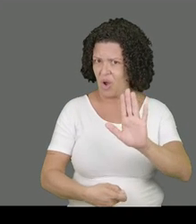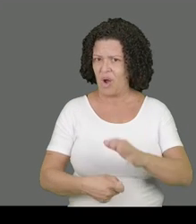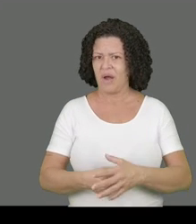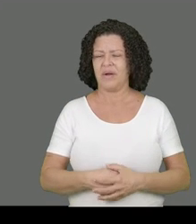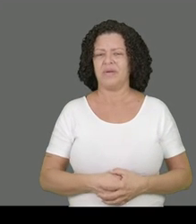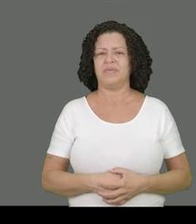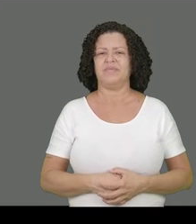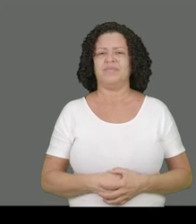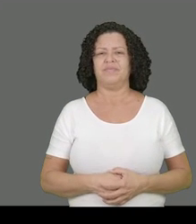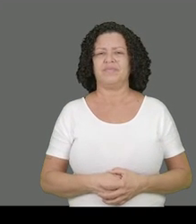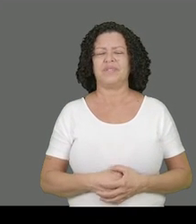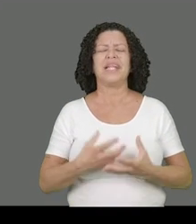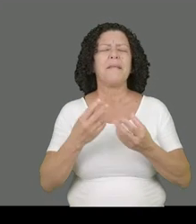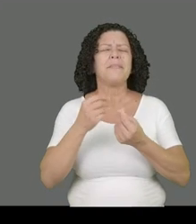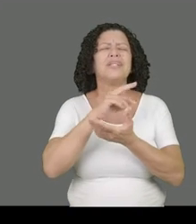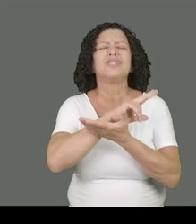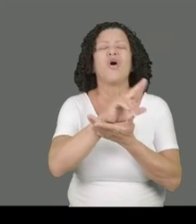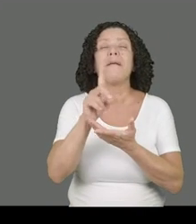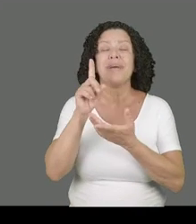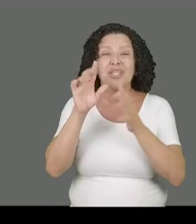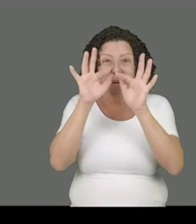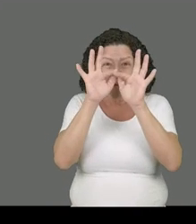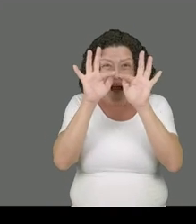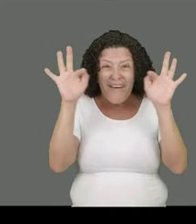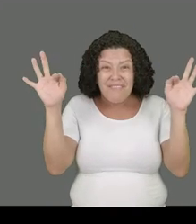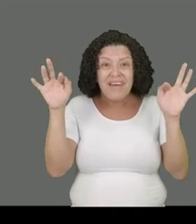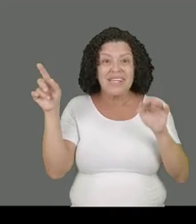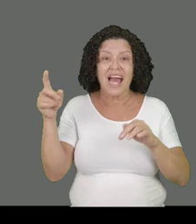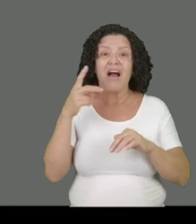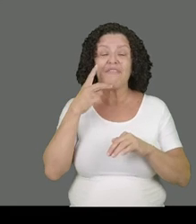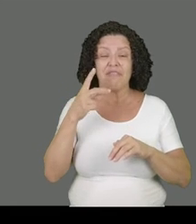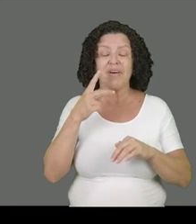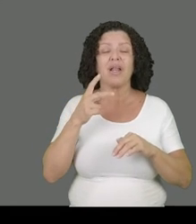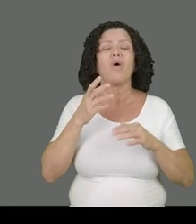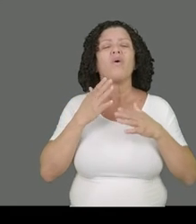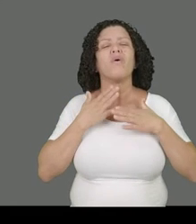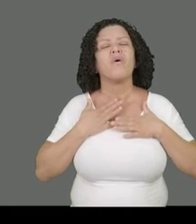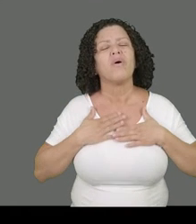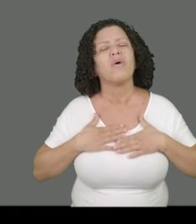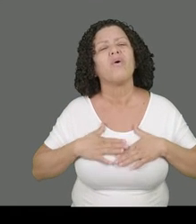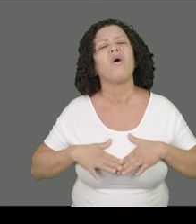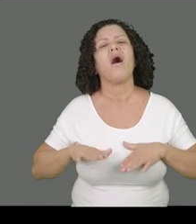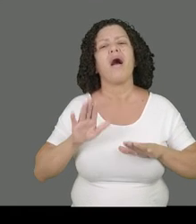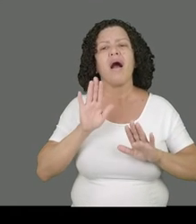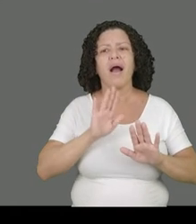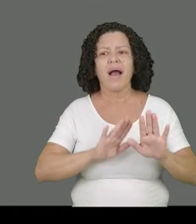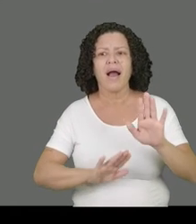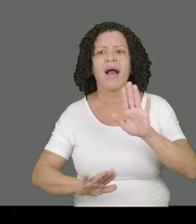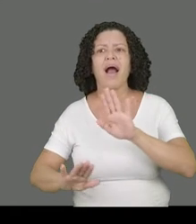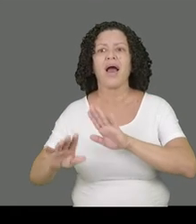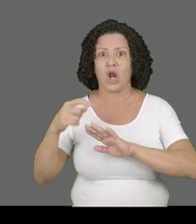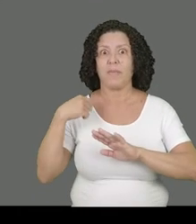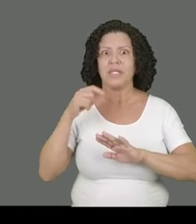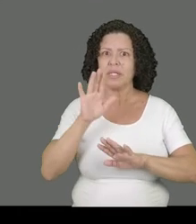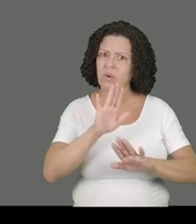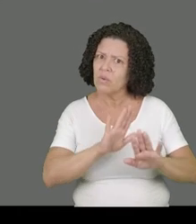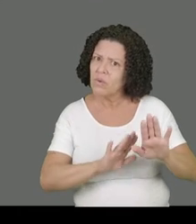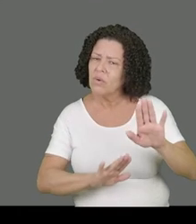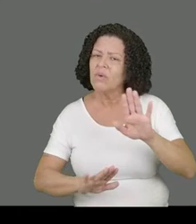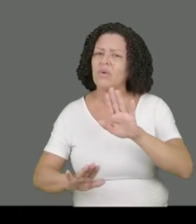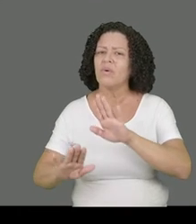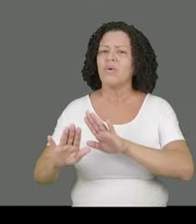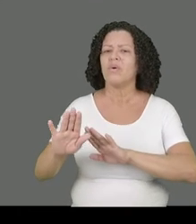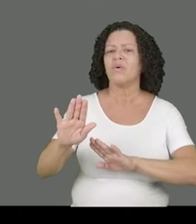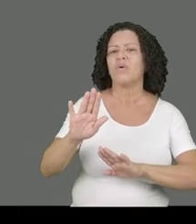assim, várias outras coisas, mas uma das frases dela, ela diz que com cautela, nós temos que